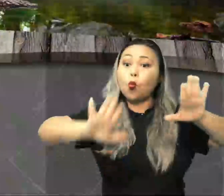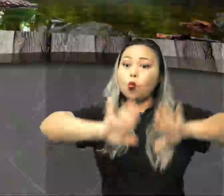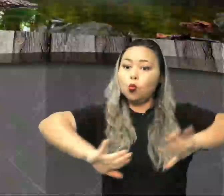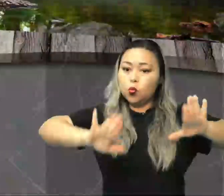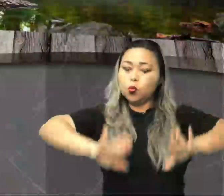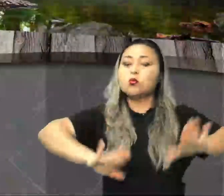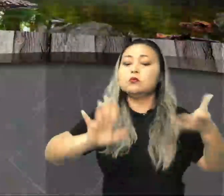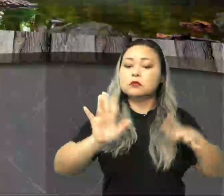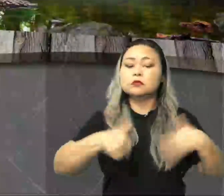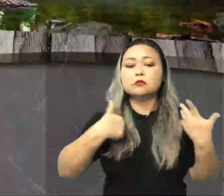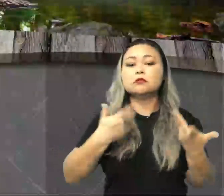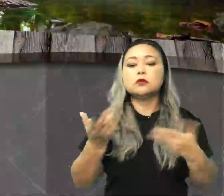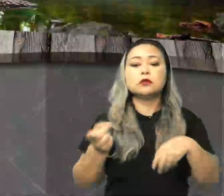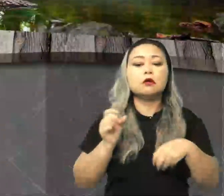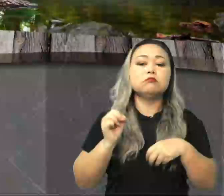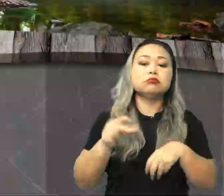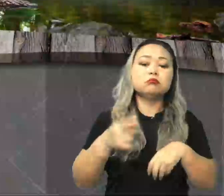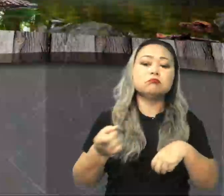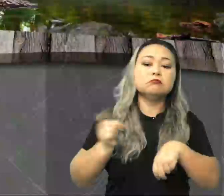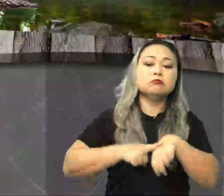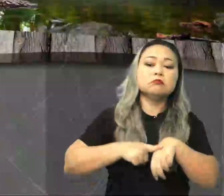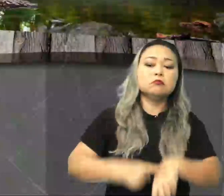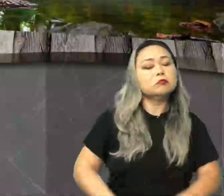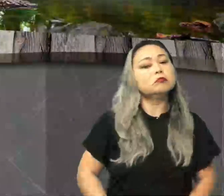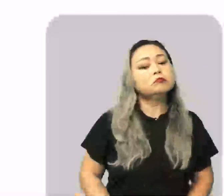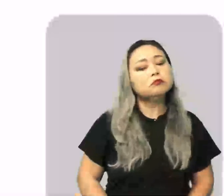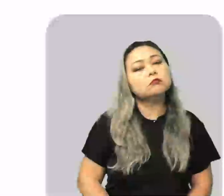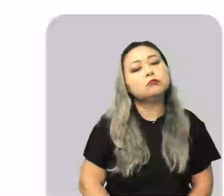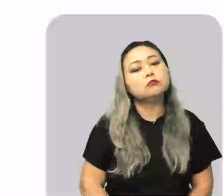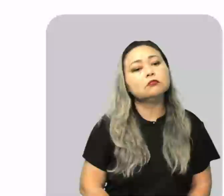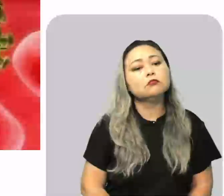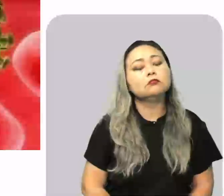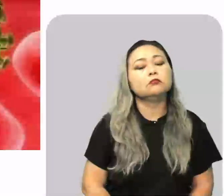esses agentes infecciosos, né? Vamos lá?